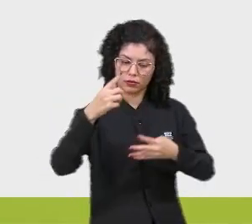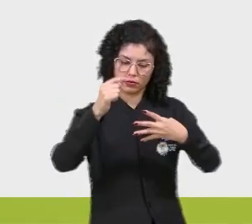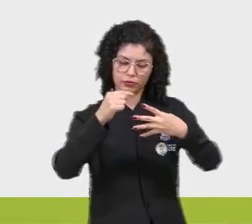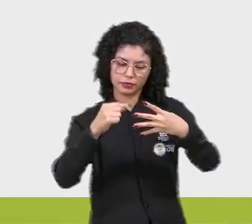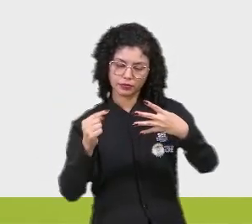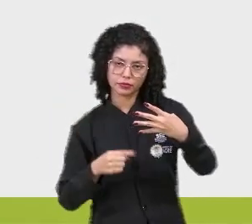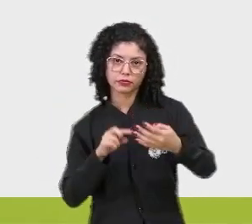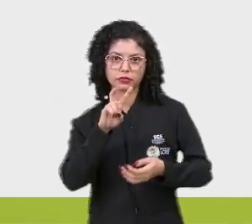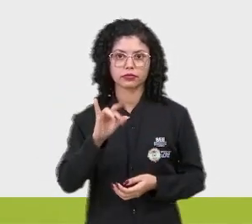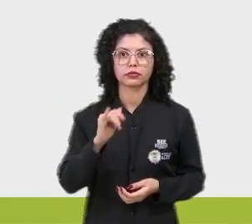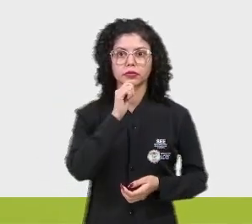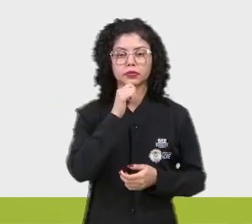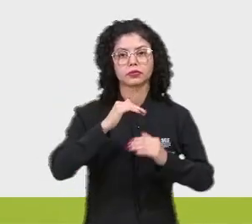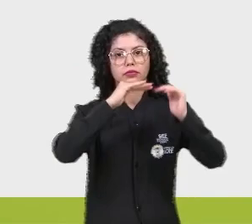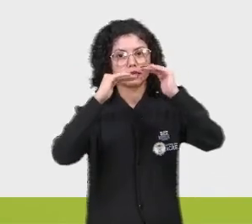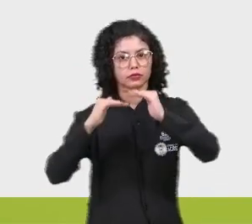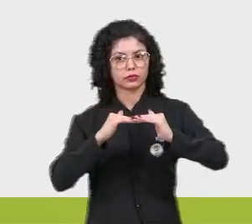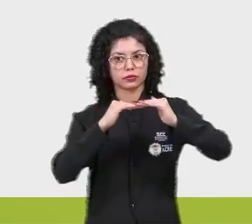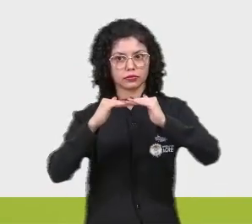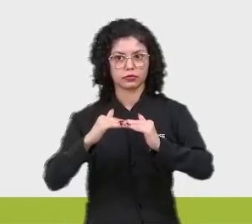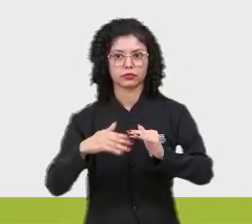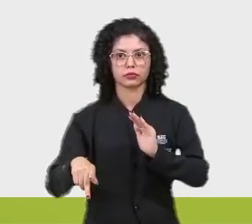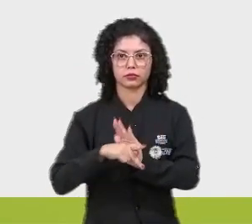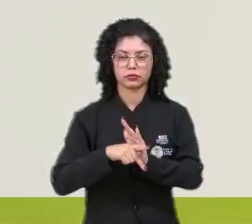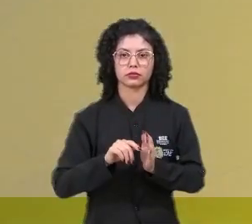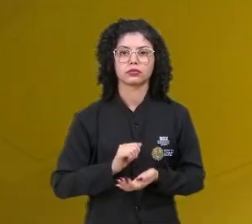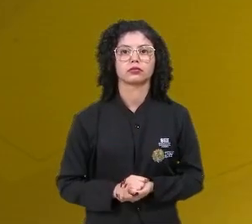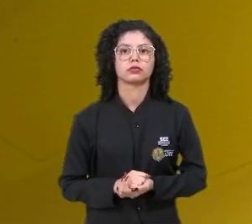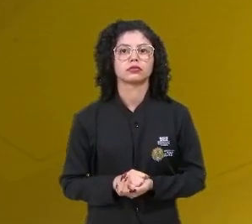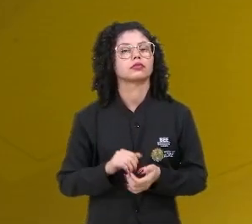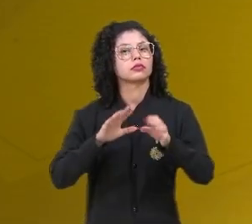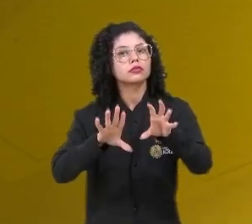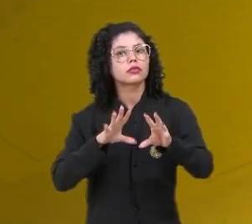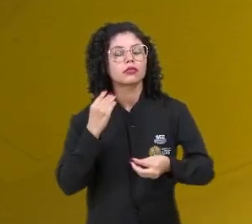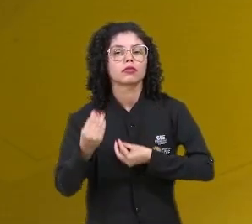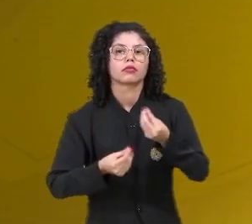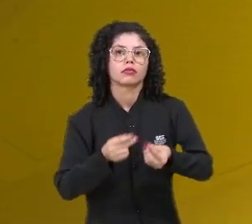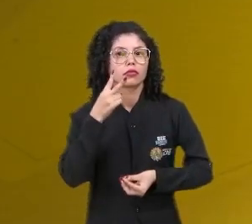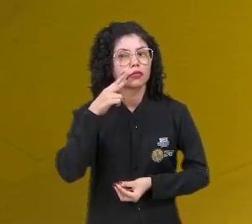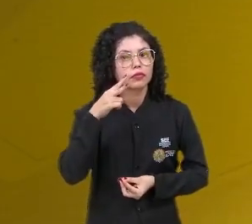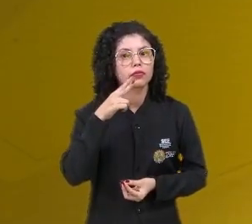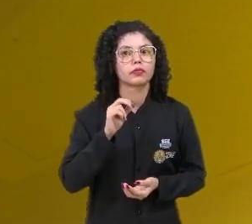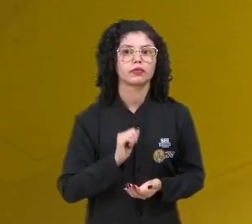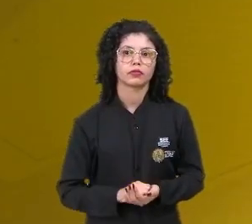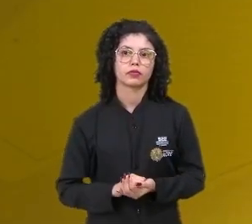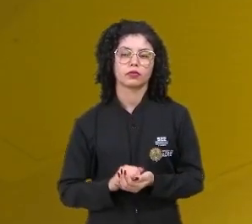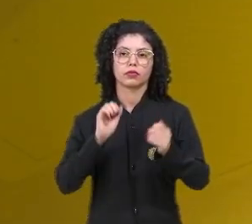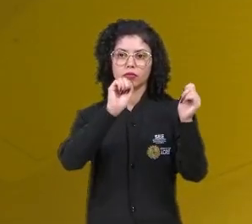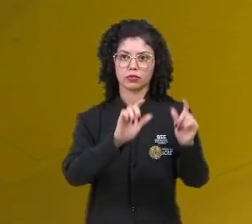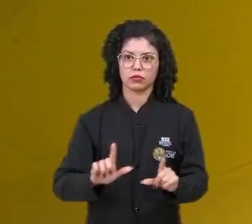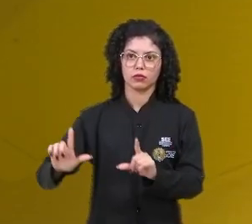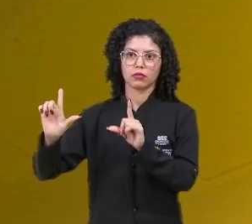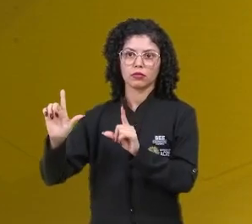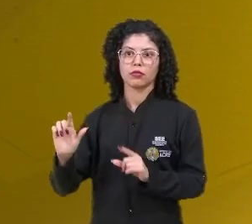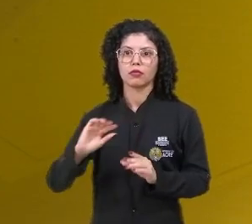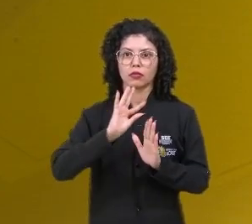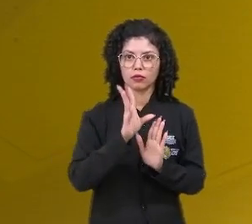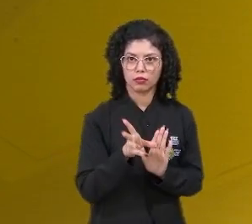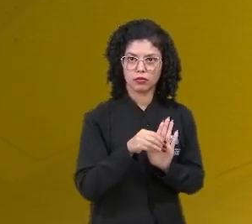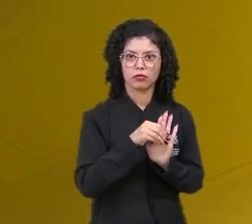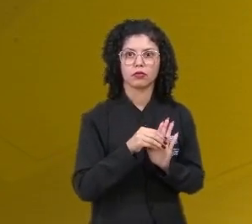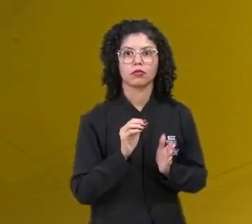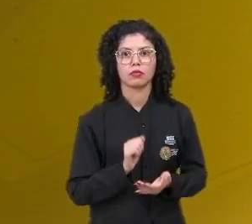do carbono vão ser iguais entre si. Da forma que vocês estão observando aqui na tela, eu